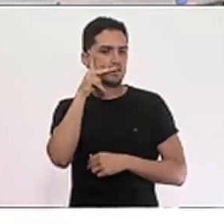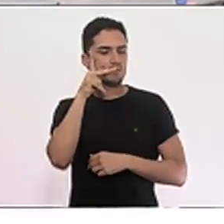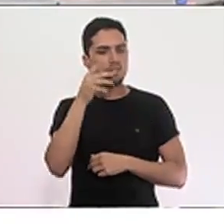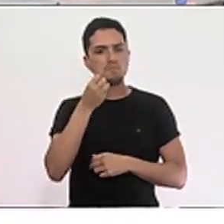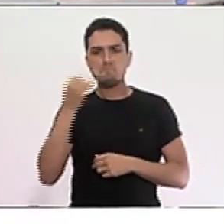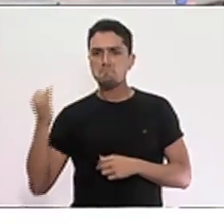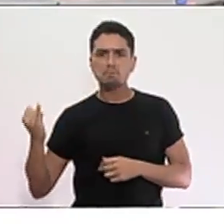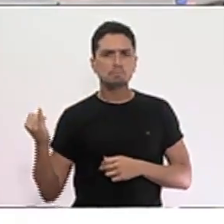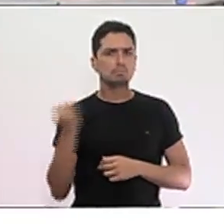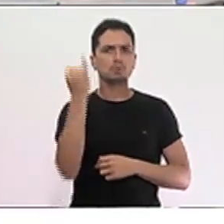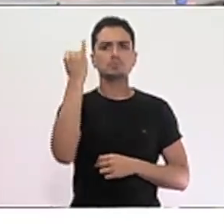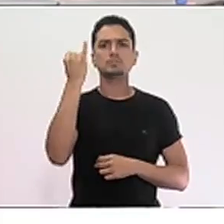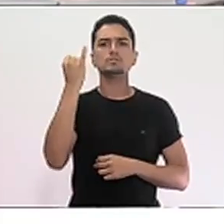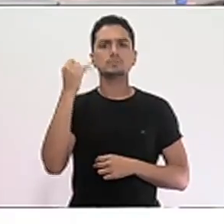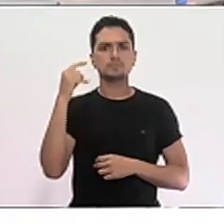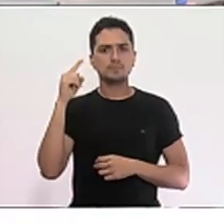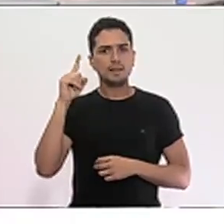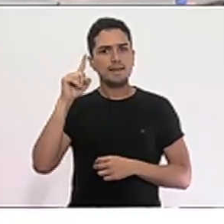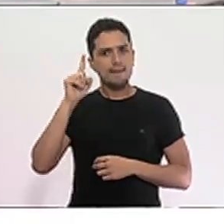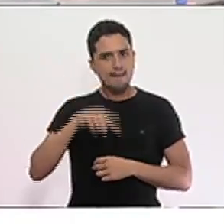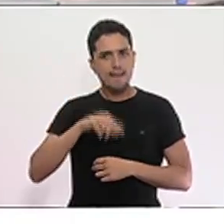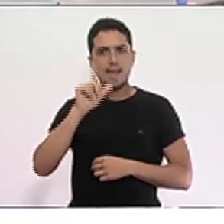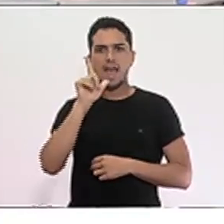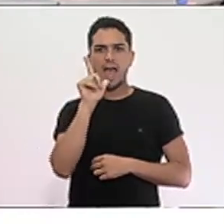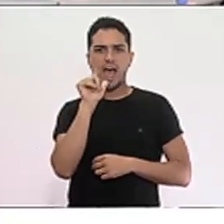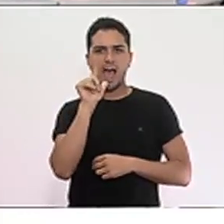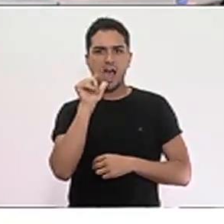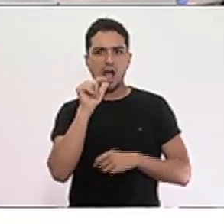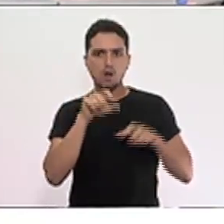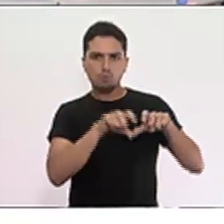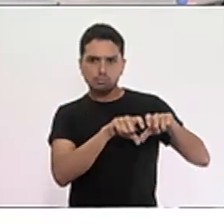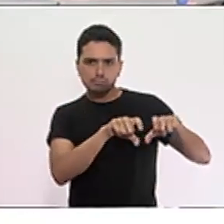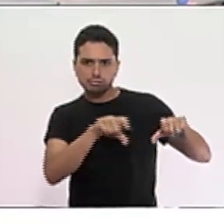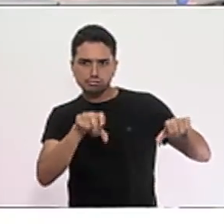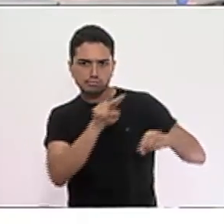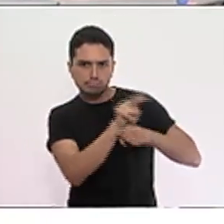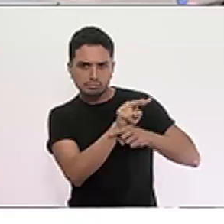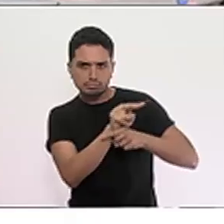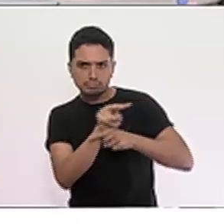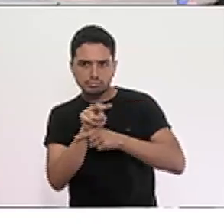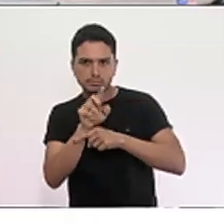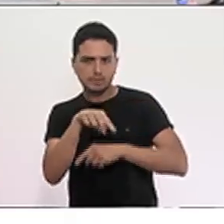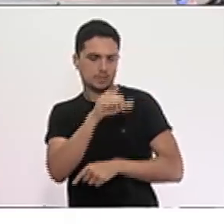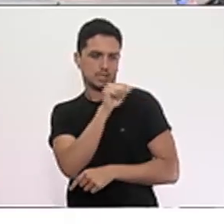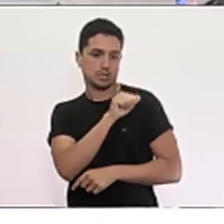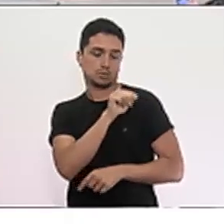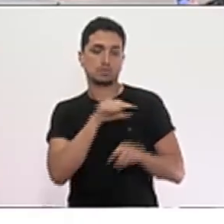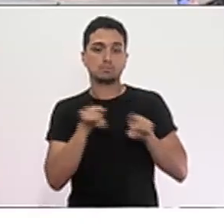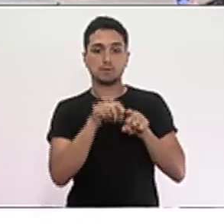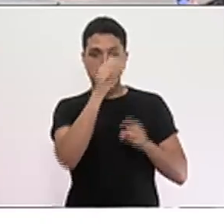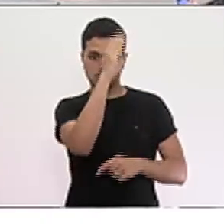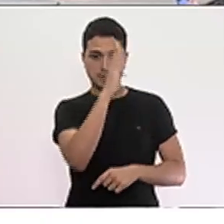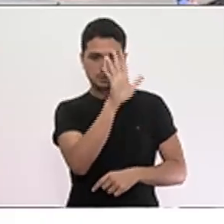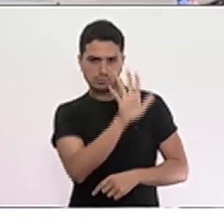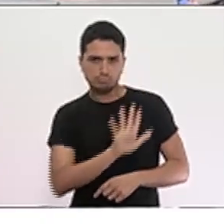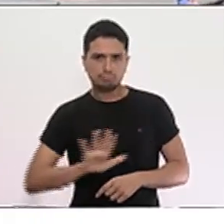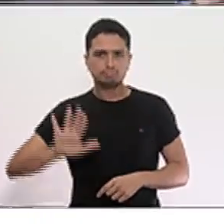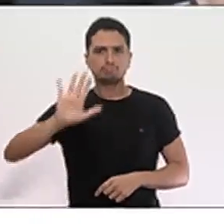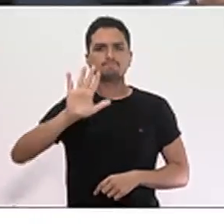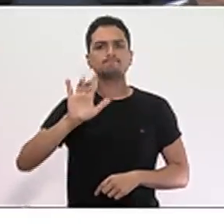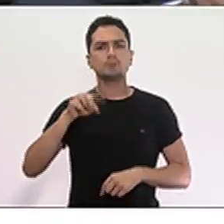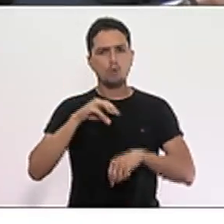importância para o saneamento do Rio de Janeiro e do Brasil. Num momento muito conturbado na